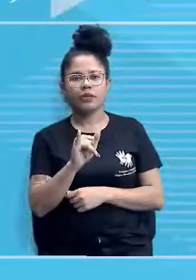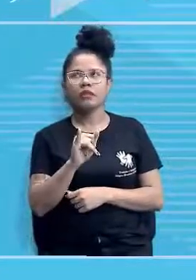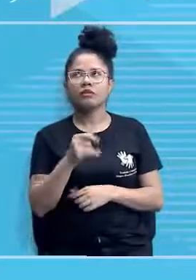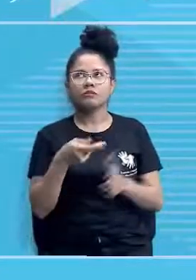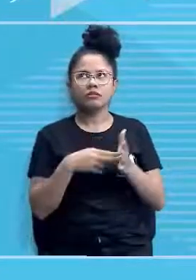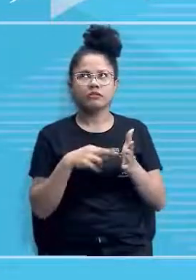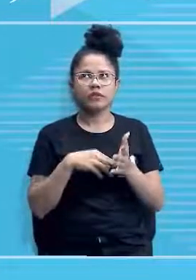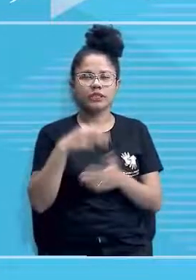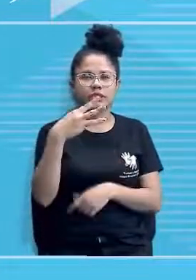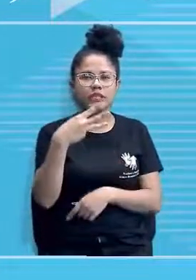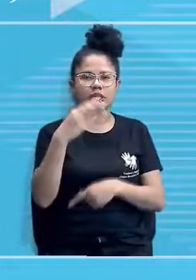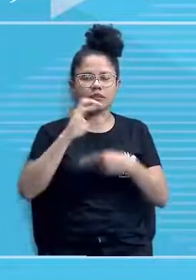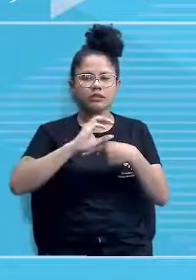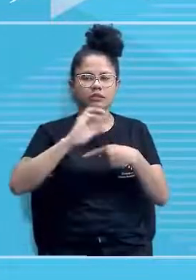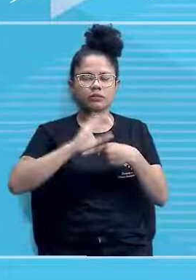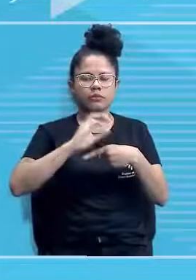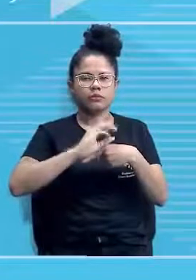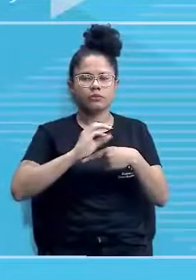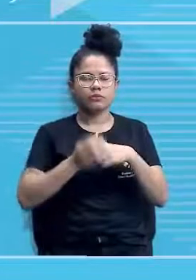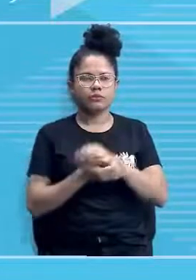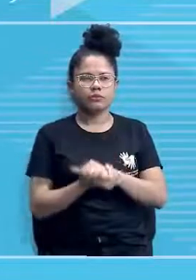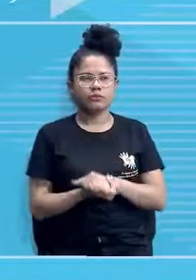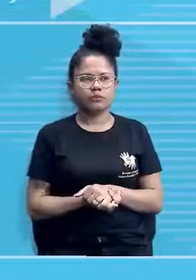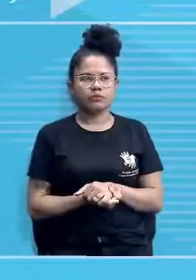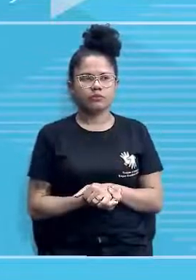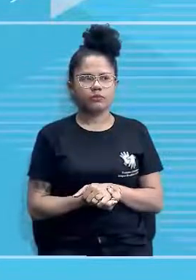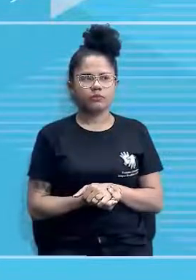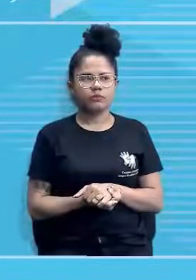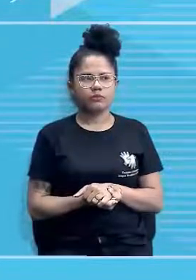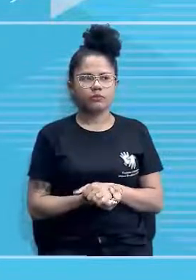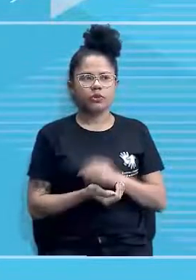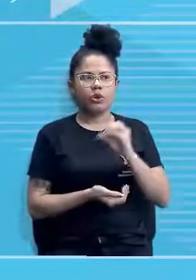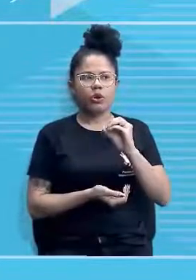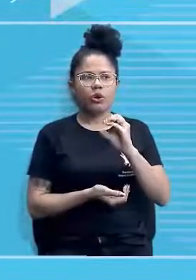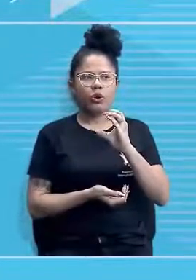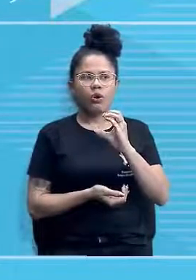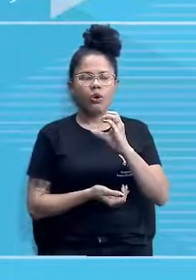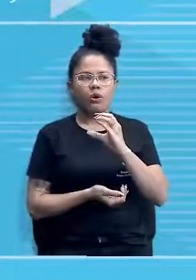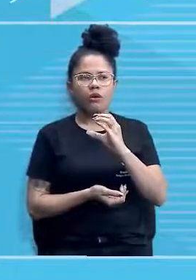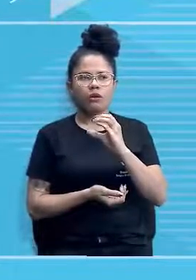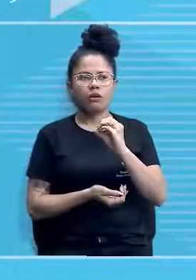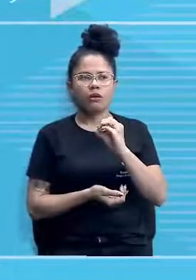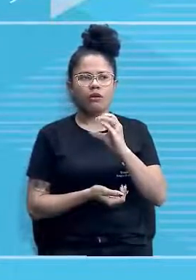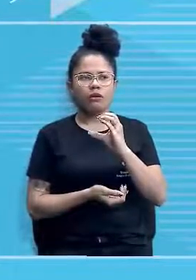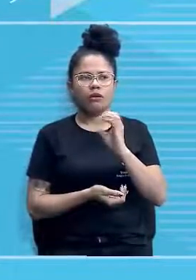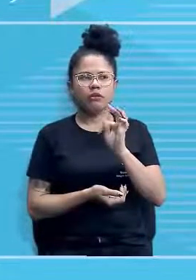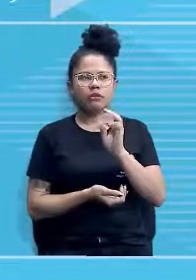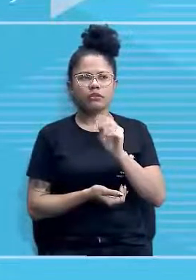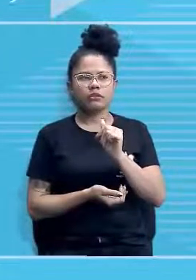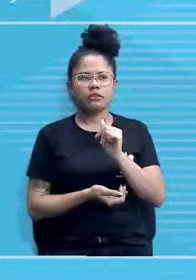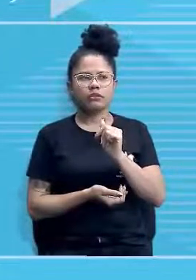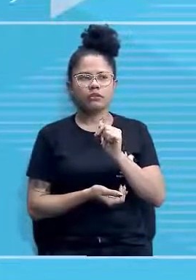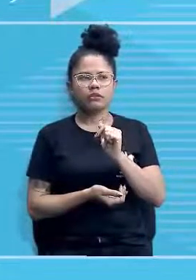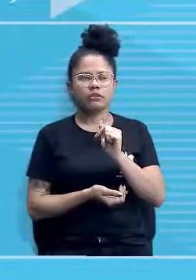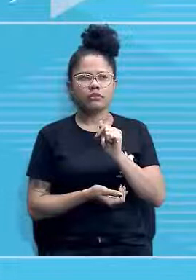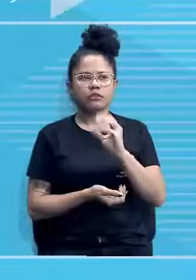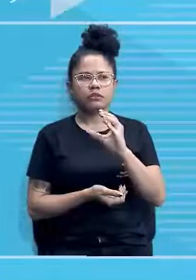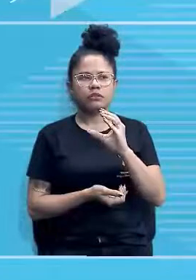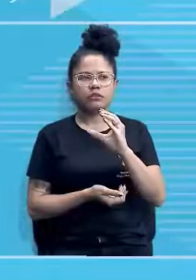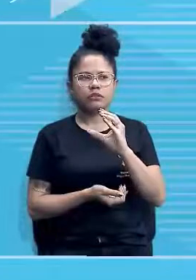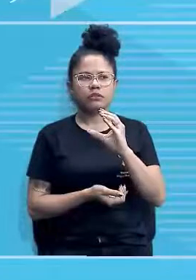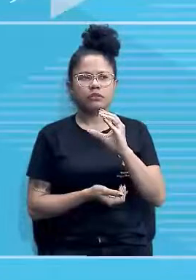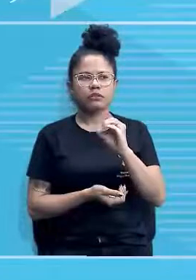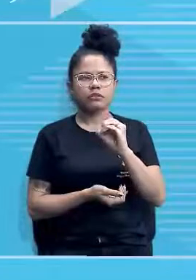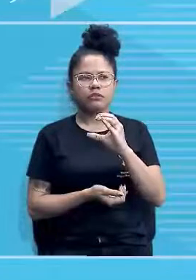três carbonos certo e opte são oito então que todos eles são ao coisa só